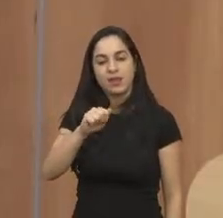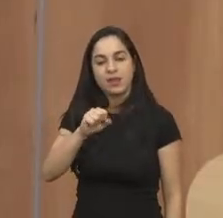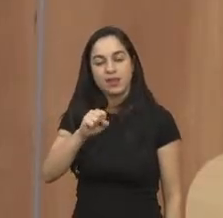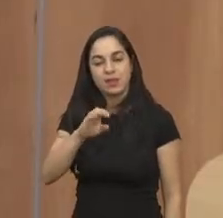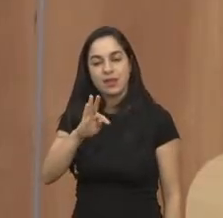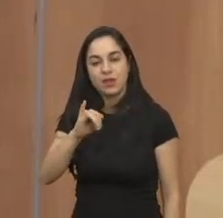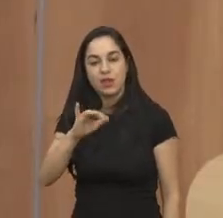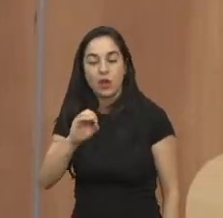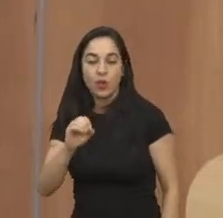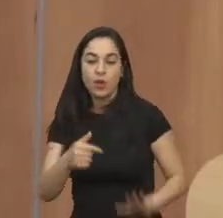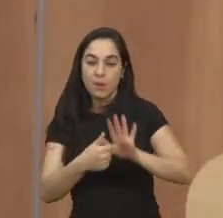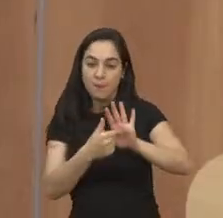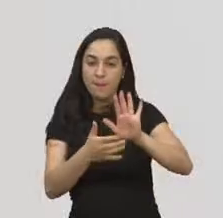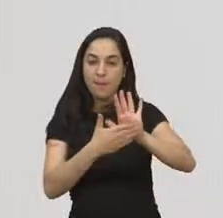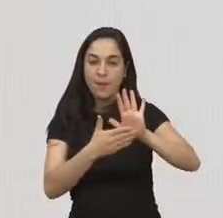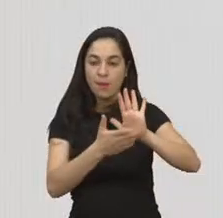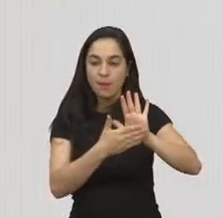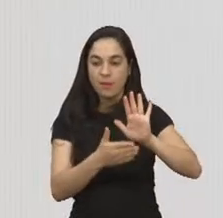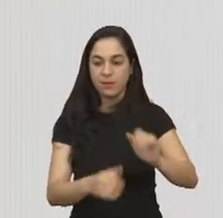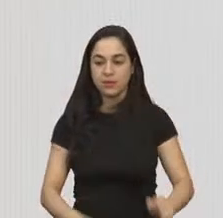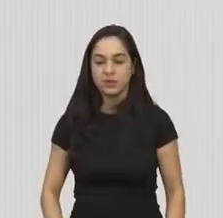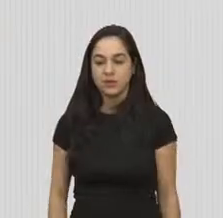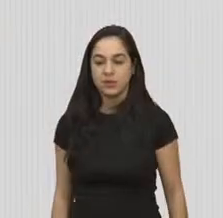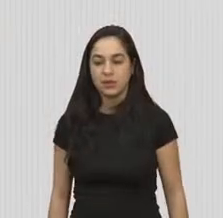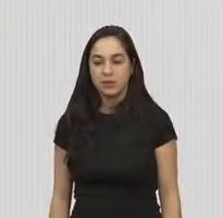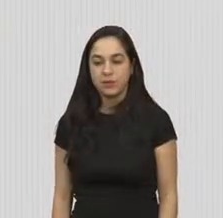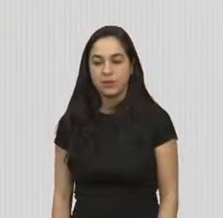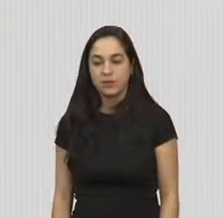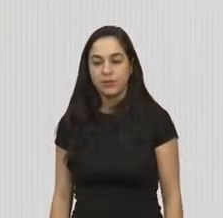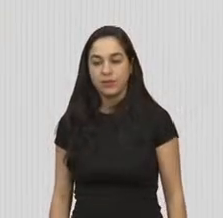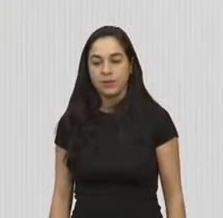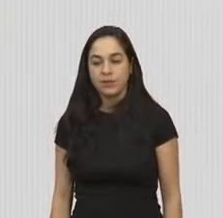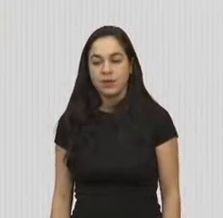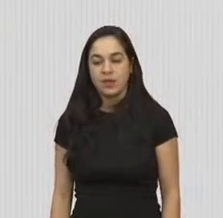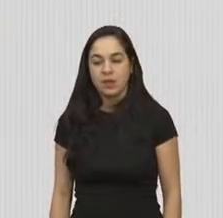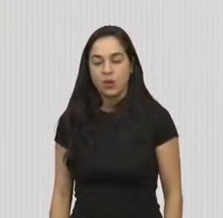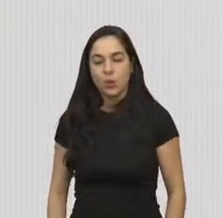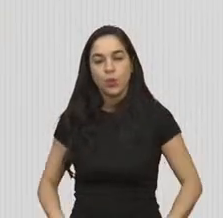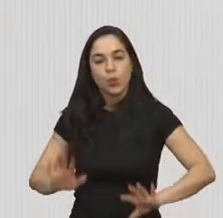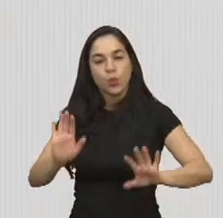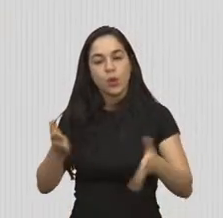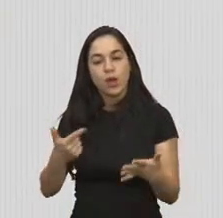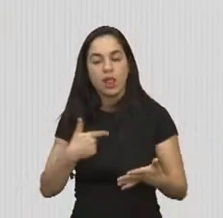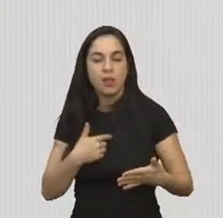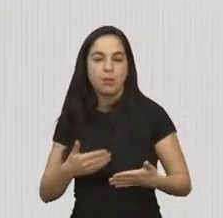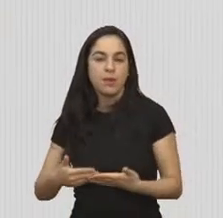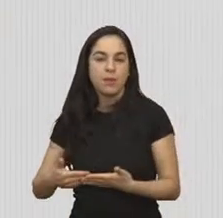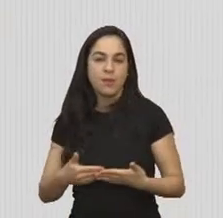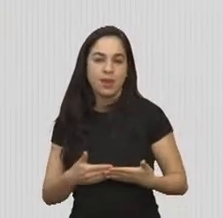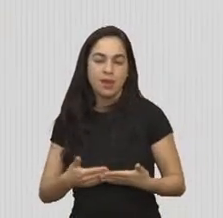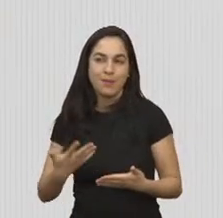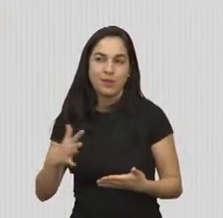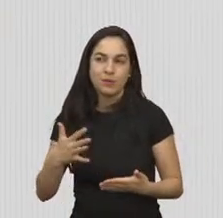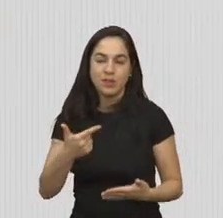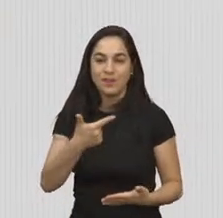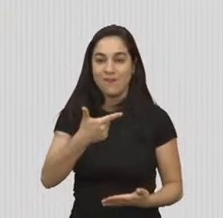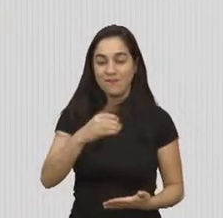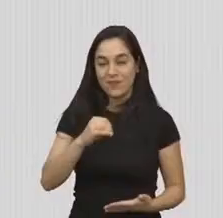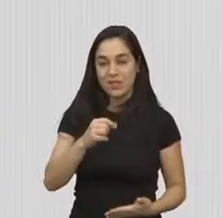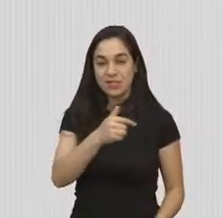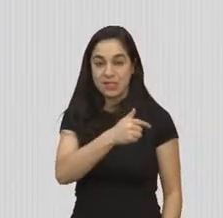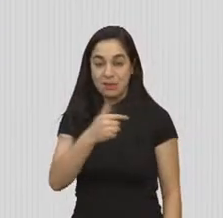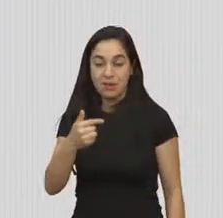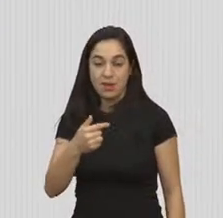essa nossa propositura. Por gentileza. Quando ele estava lá por volta das 20 semanas, assim, a gente soube que se